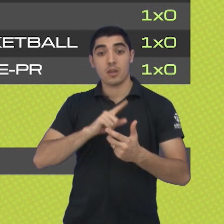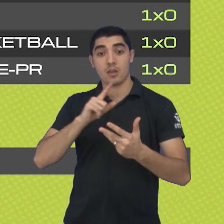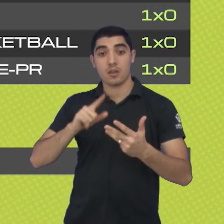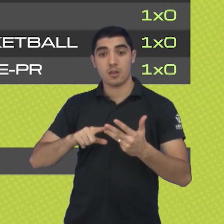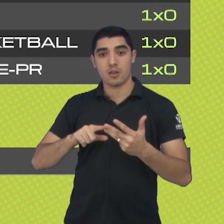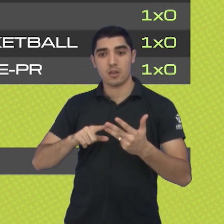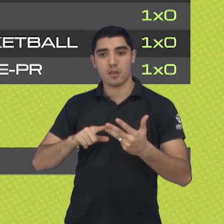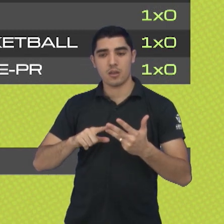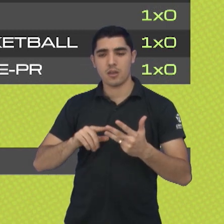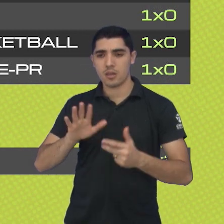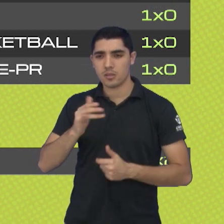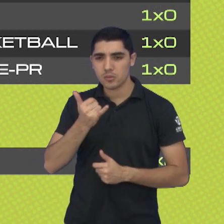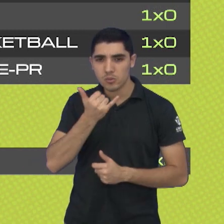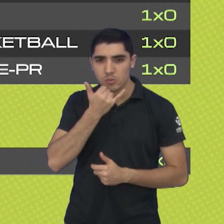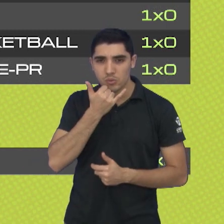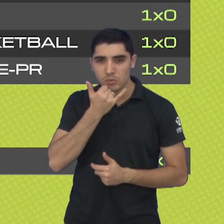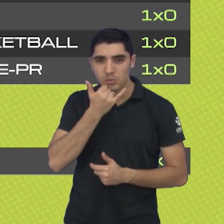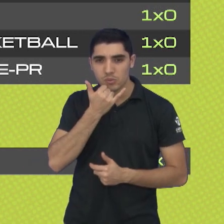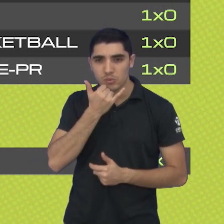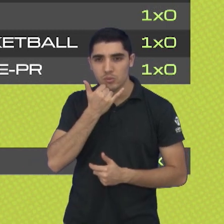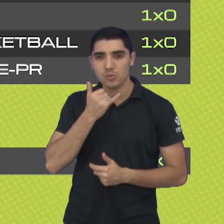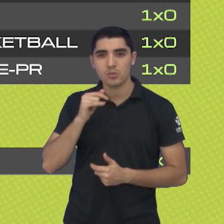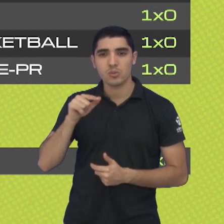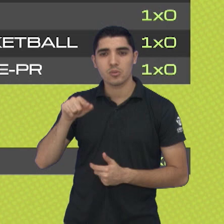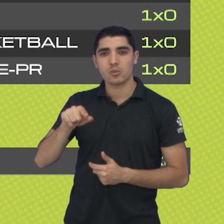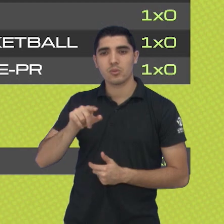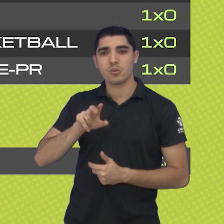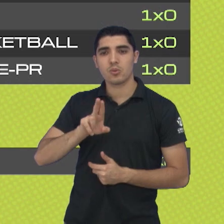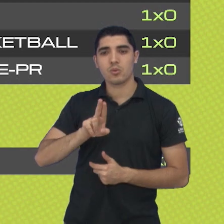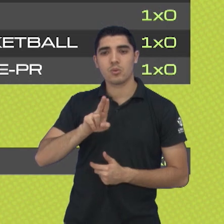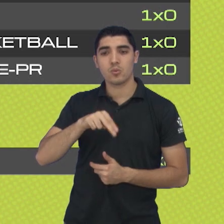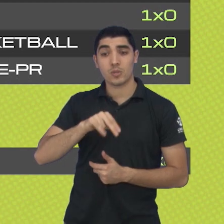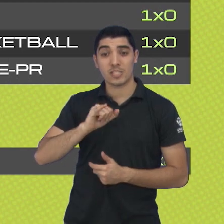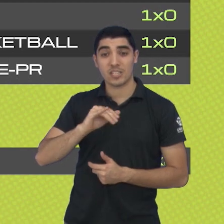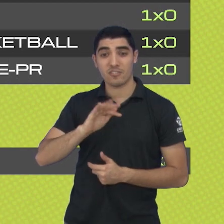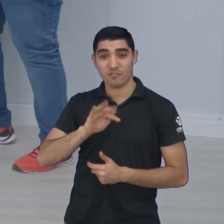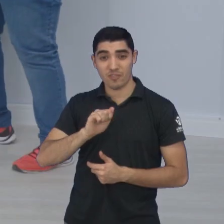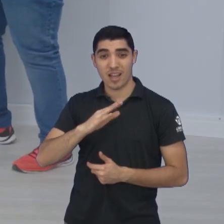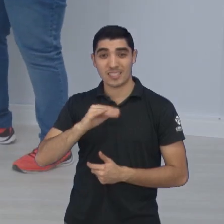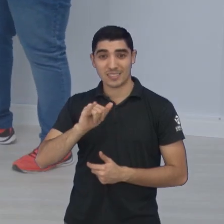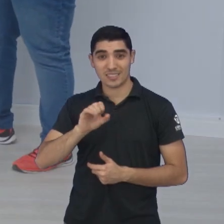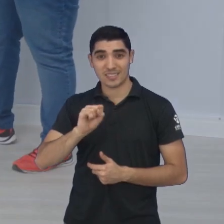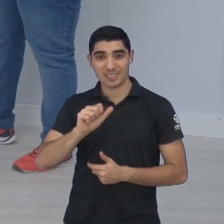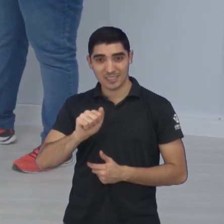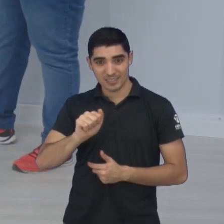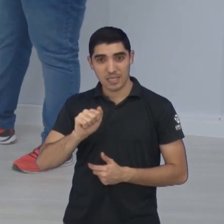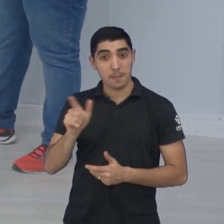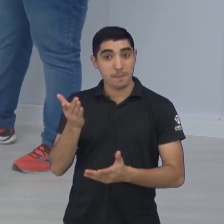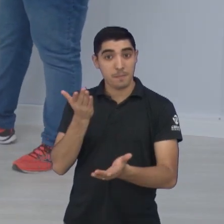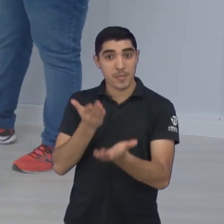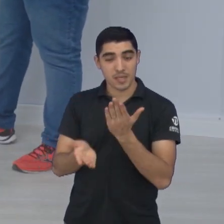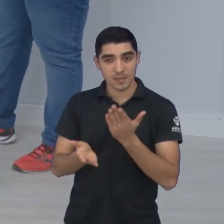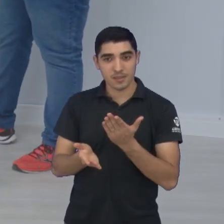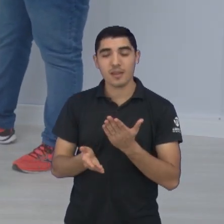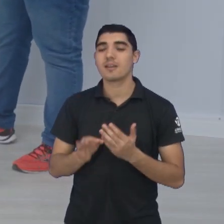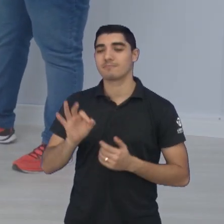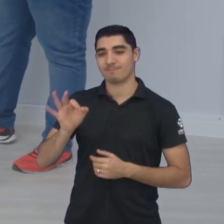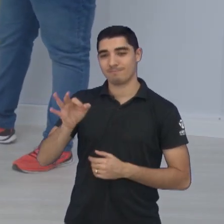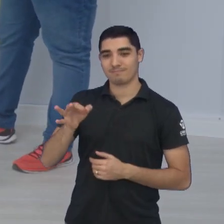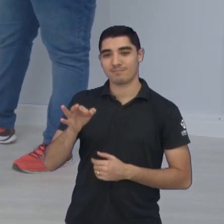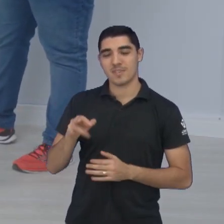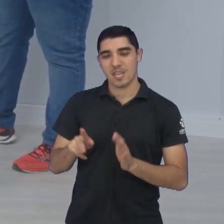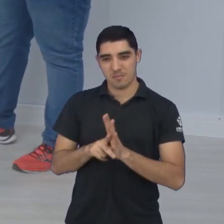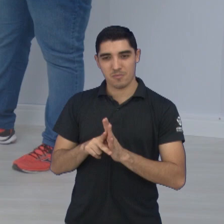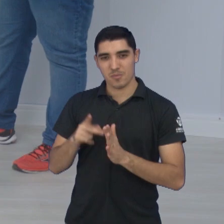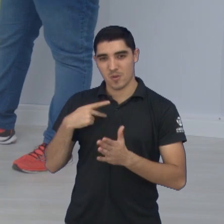verdade não, desculpa. O Unifacisa perdeu o terceiro jogo para São Paulo. São Paulo passou. Desculpa, São Paulo, me perdoe. É o São Paulo contra a equipe do Minas,